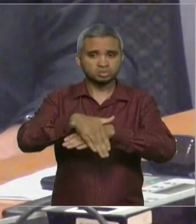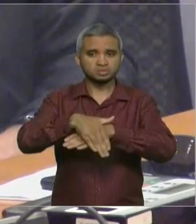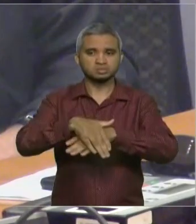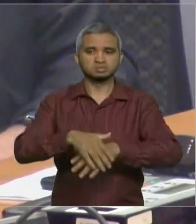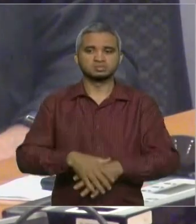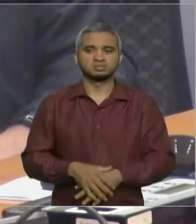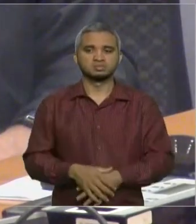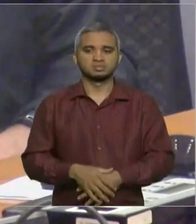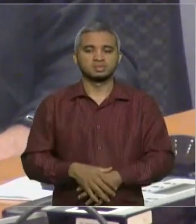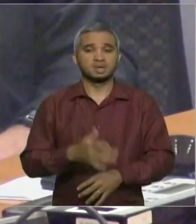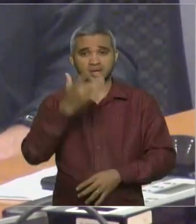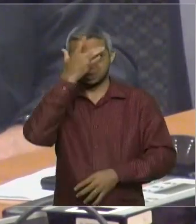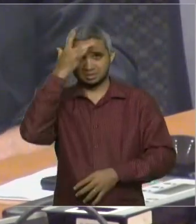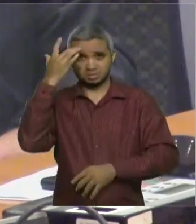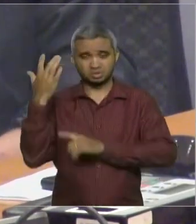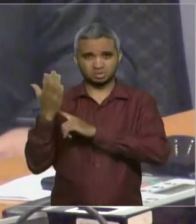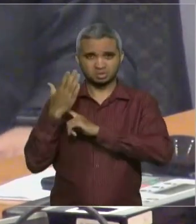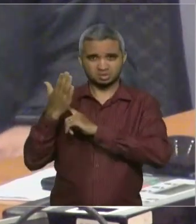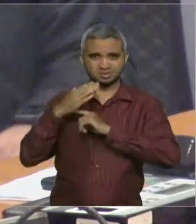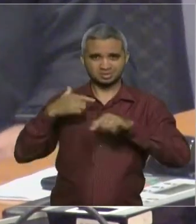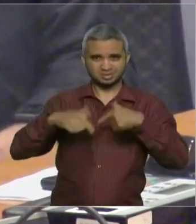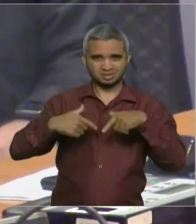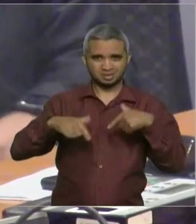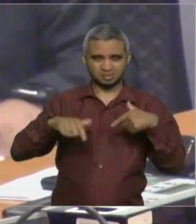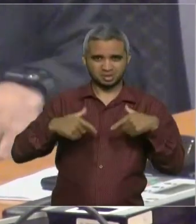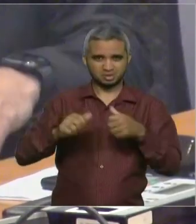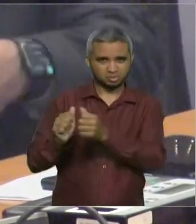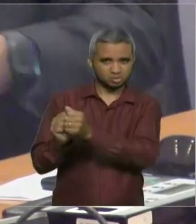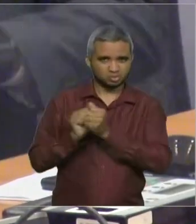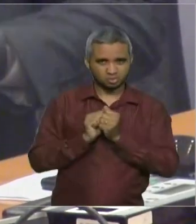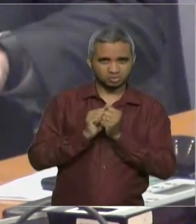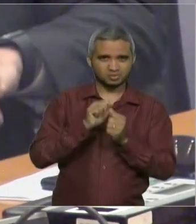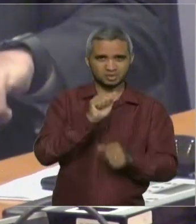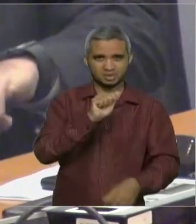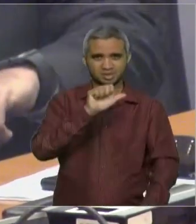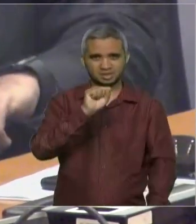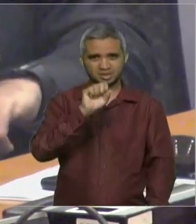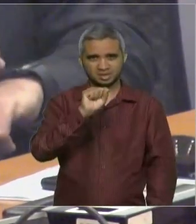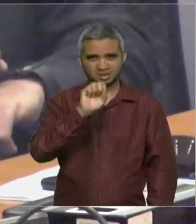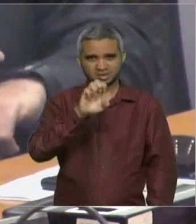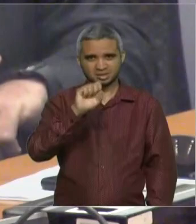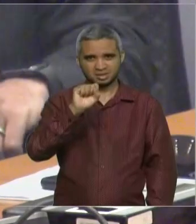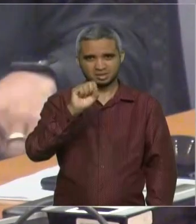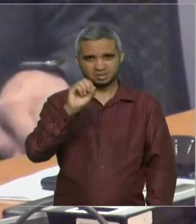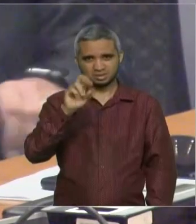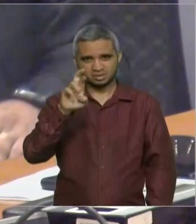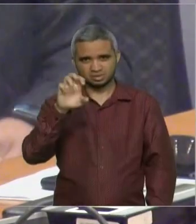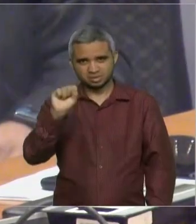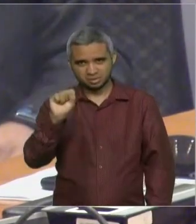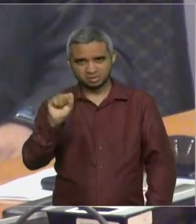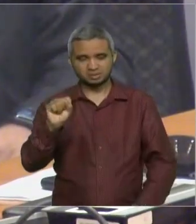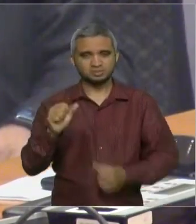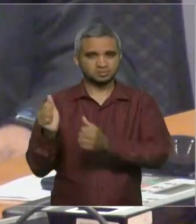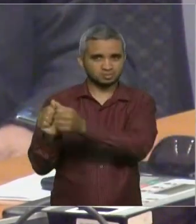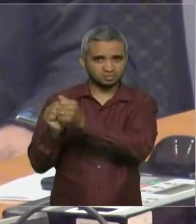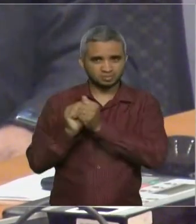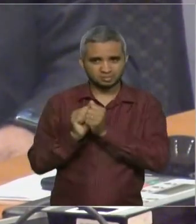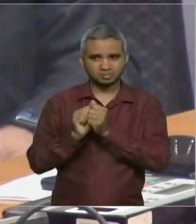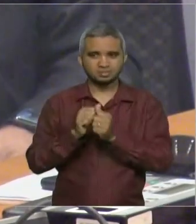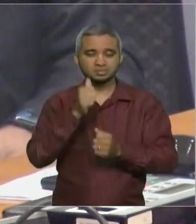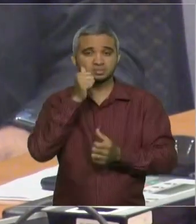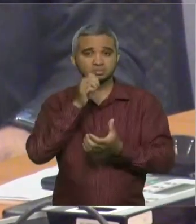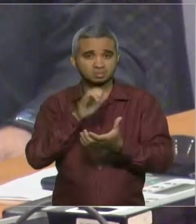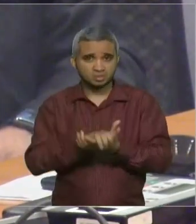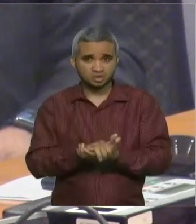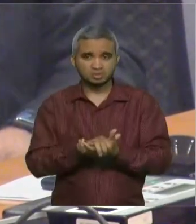Meus assessores trabalham aqui diariamente comigo, estavam. E a minha esposa, eu tenho o costume de, quando ir para